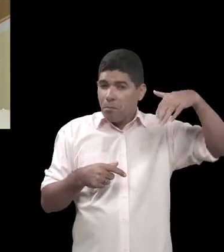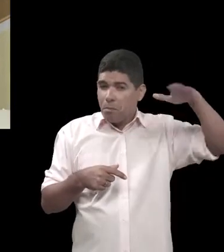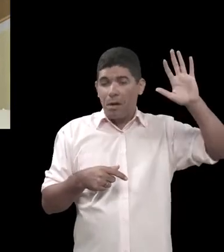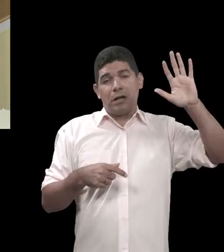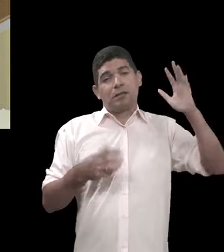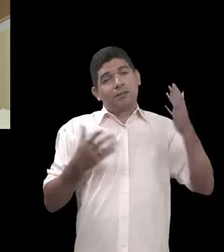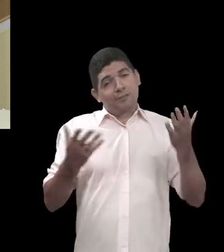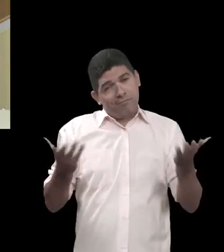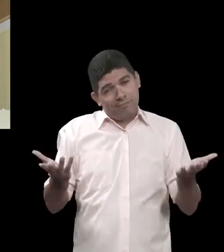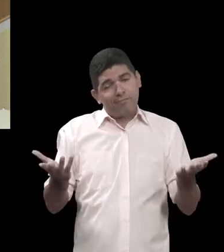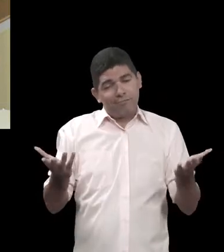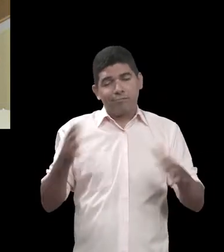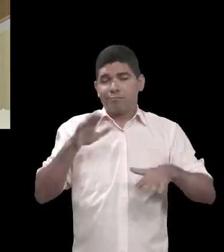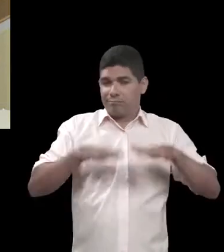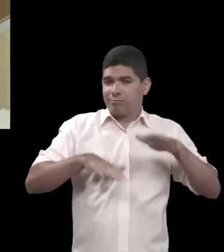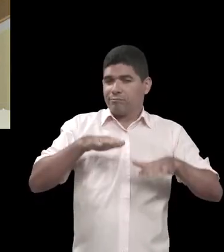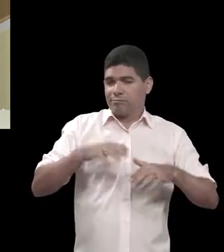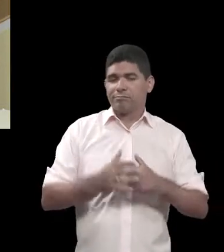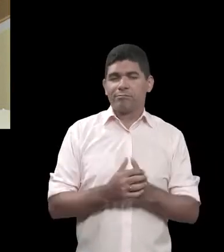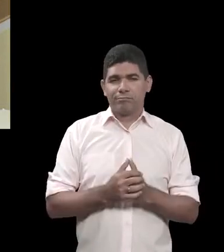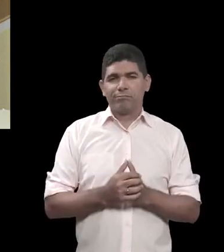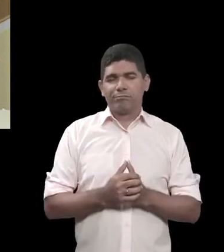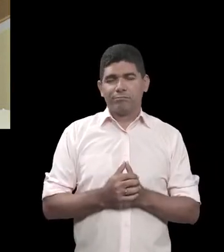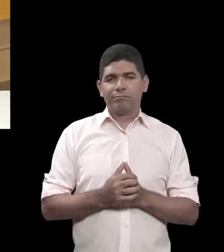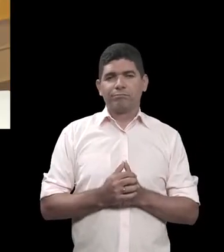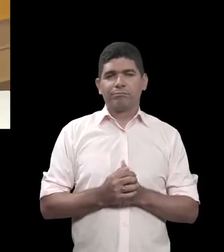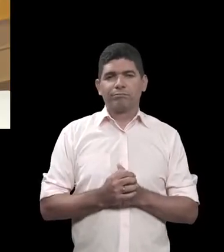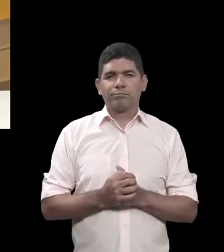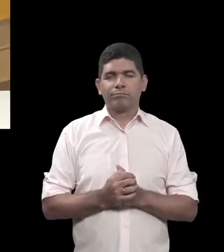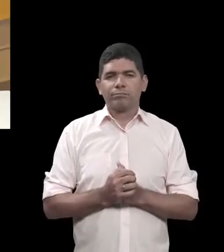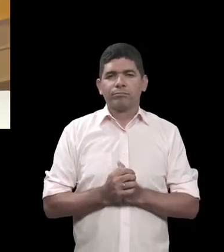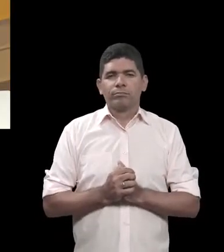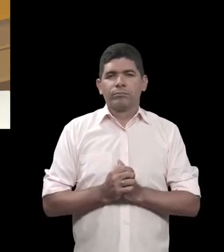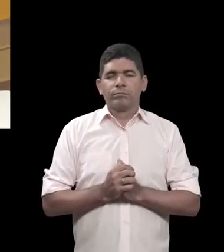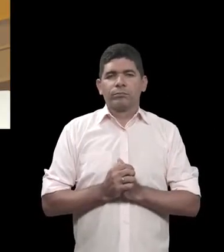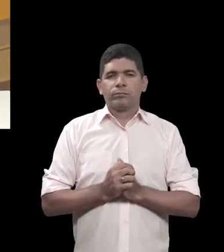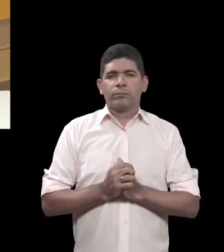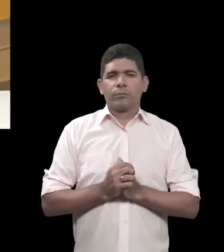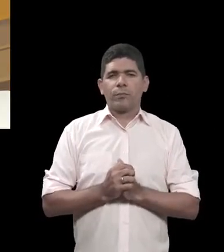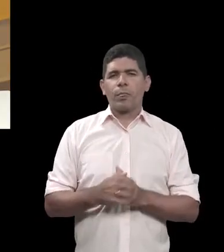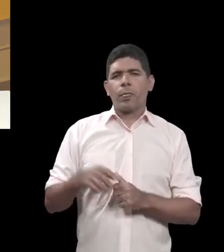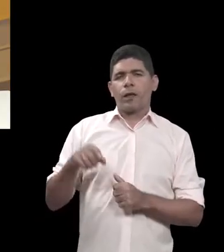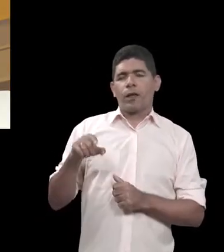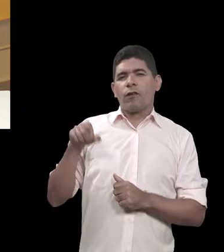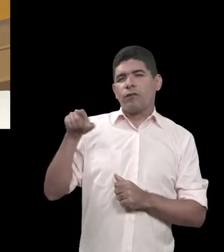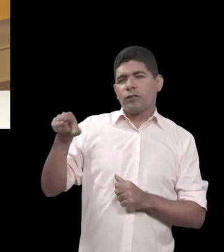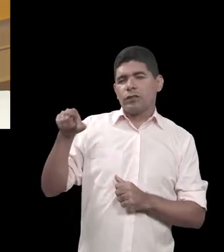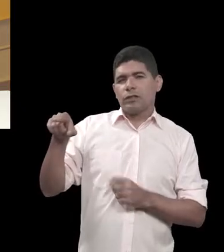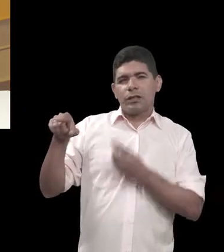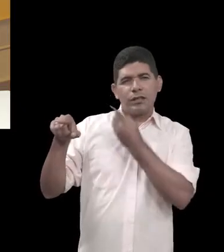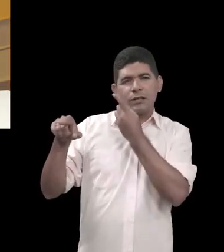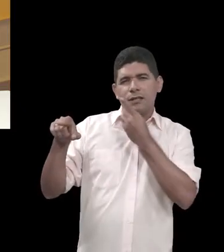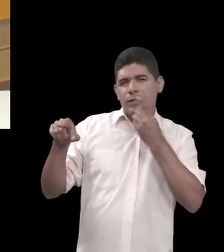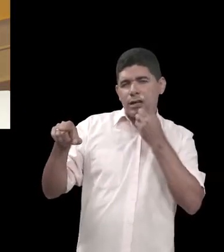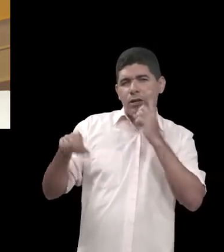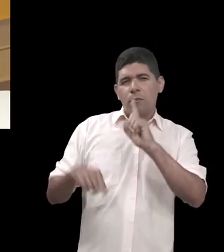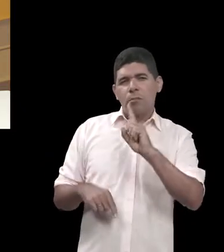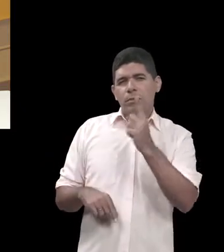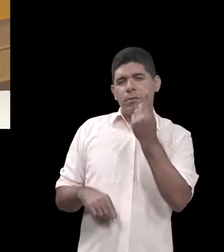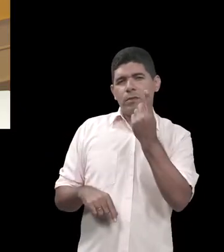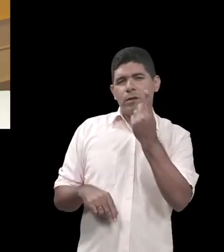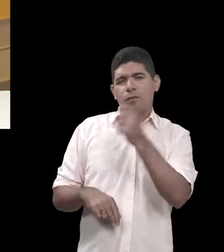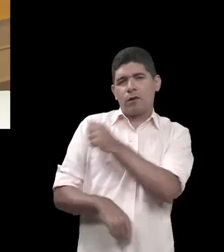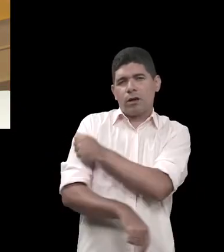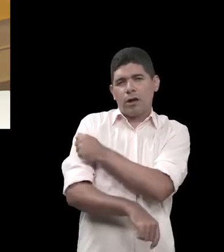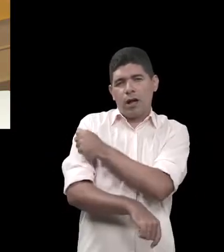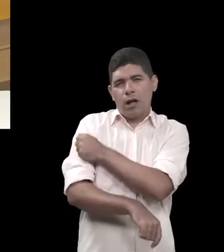estados brasileiros. E você foi o primeiro aluno graduado, né? Conta pra gente um pouco como é que foi essa